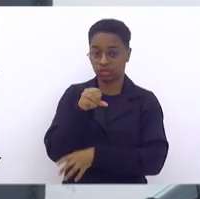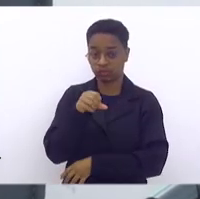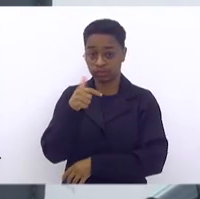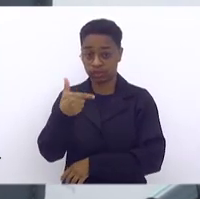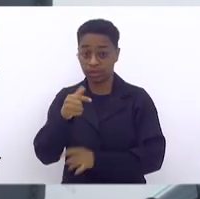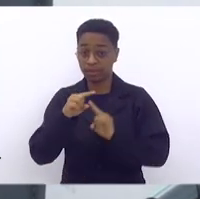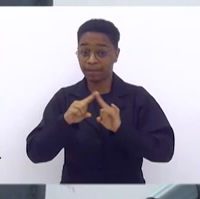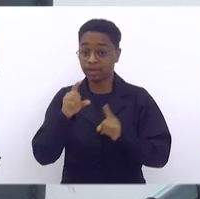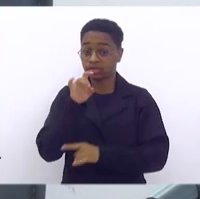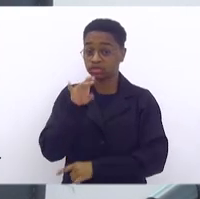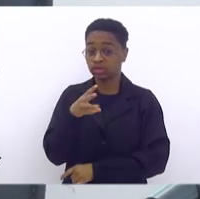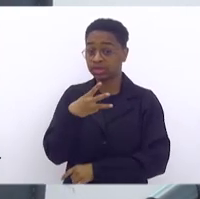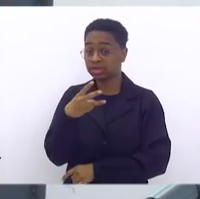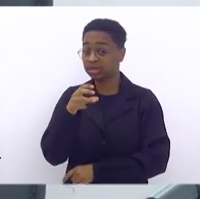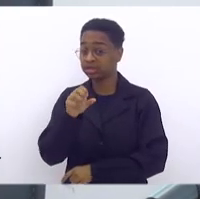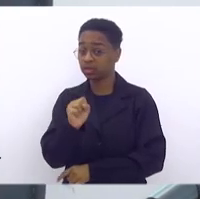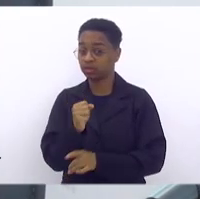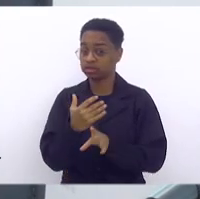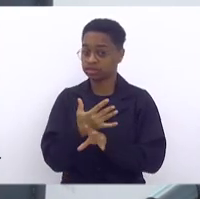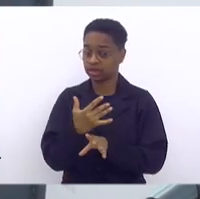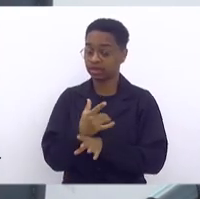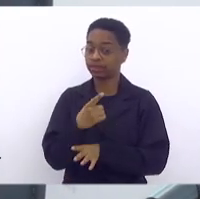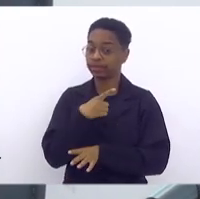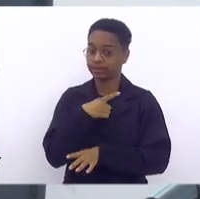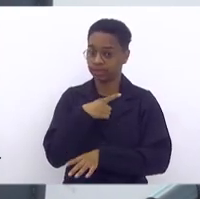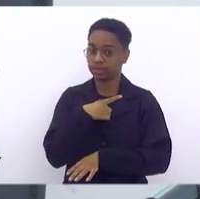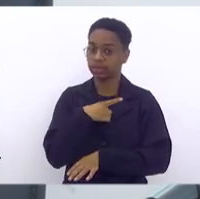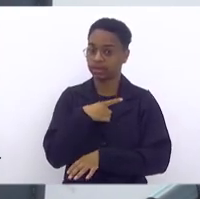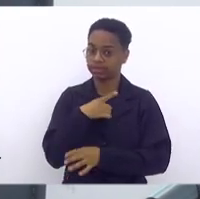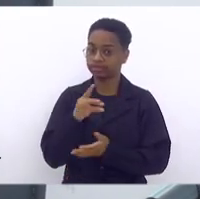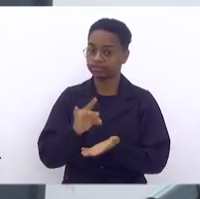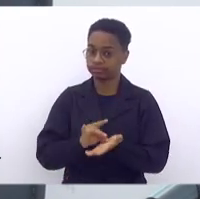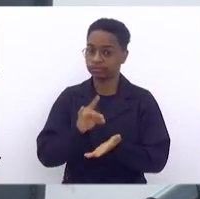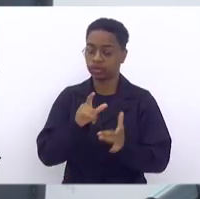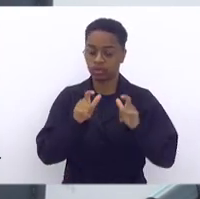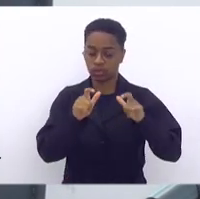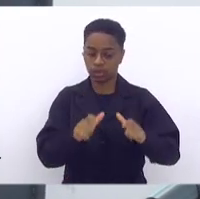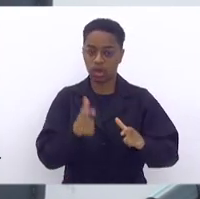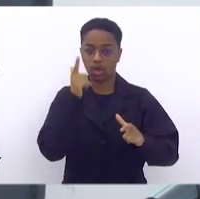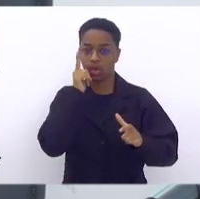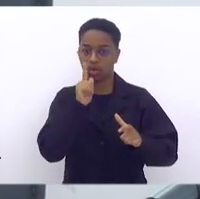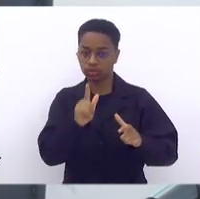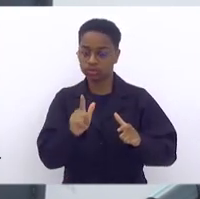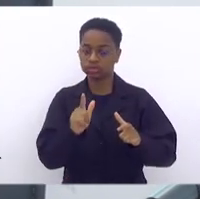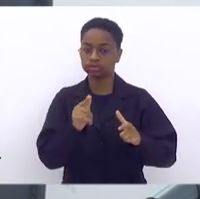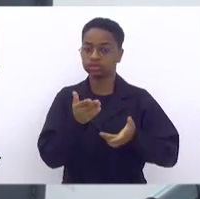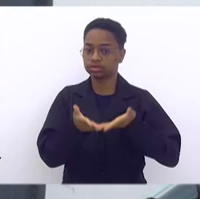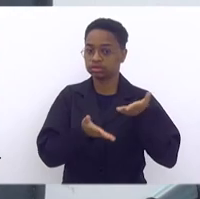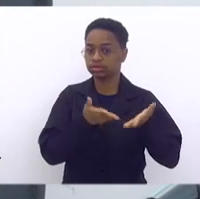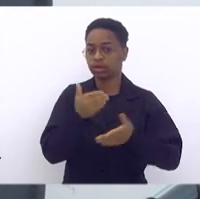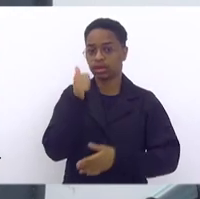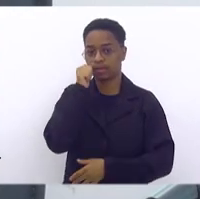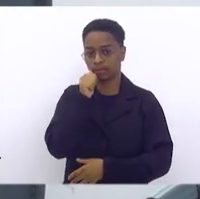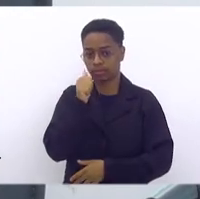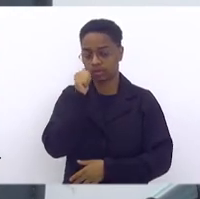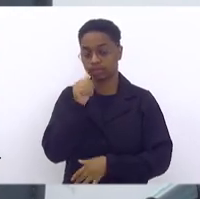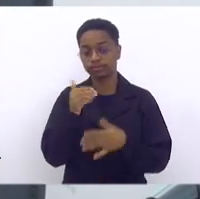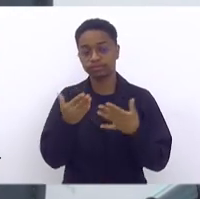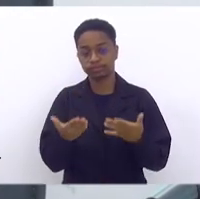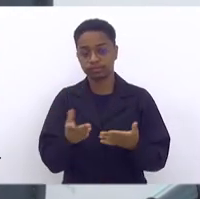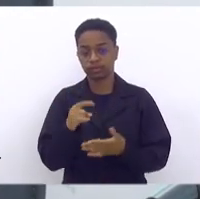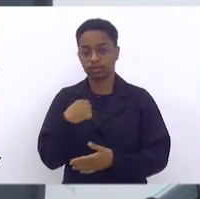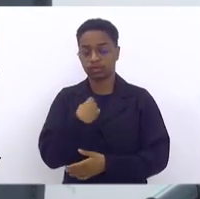apenas 38 municípios têm algum tipo de equipamento que trata da questão da mulher, e aí a gente pode